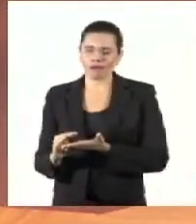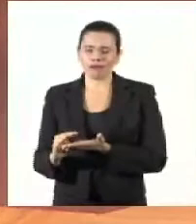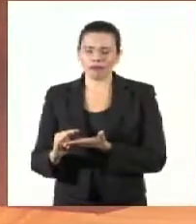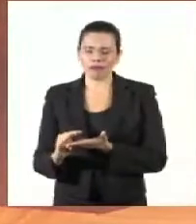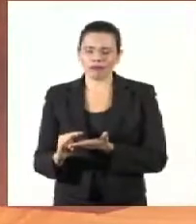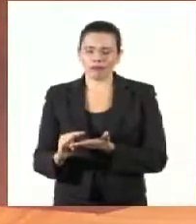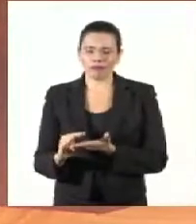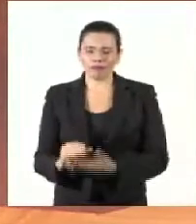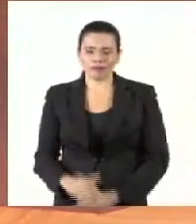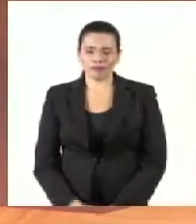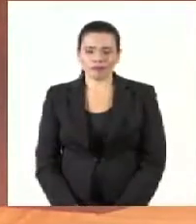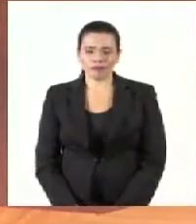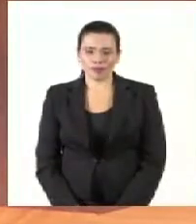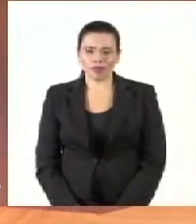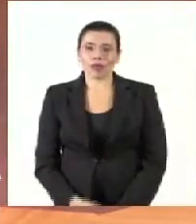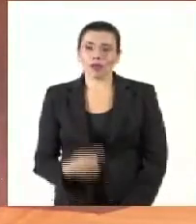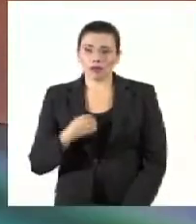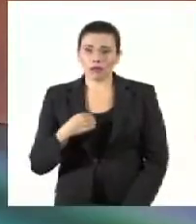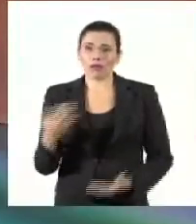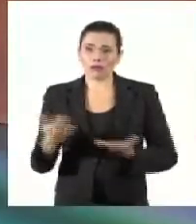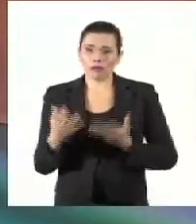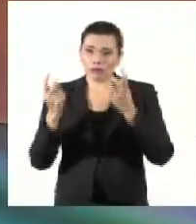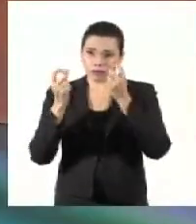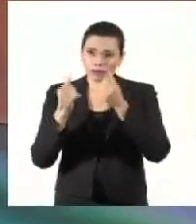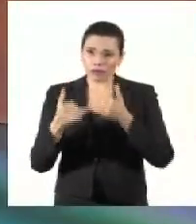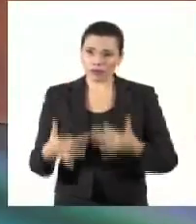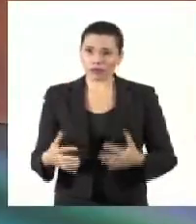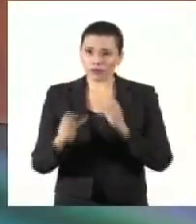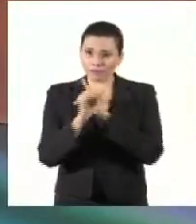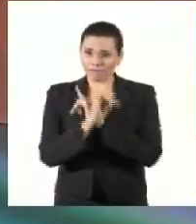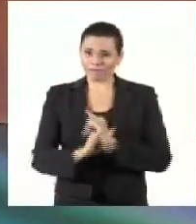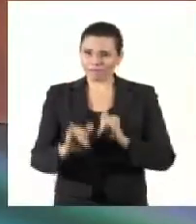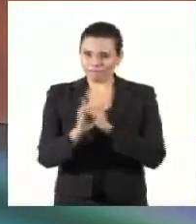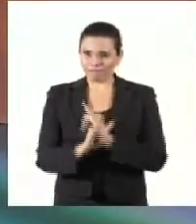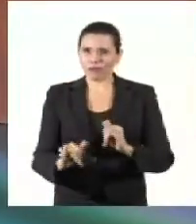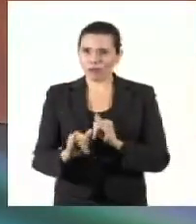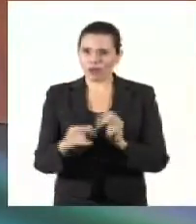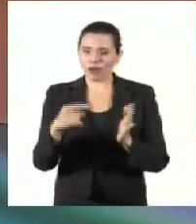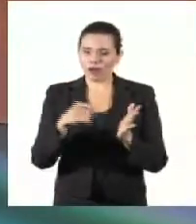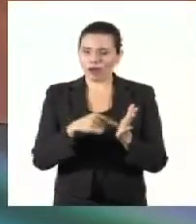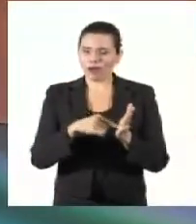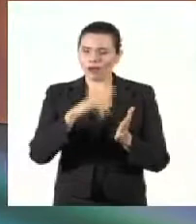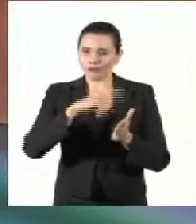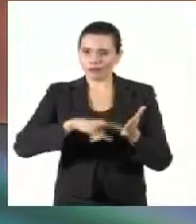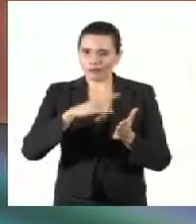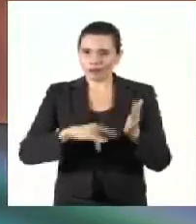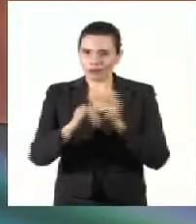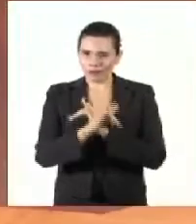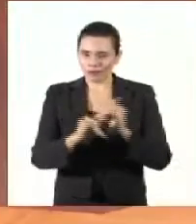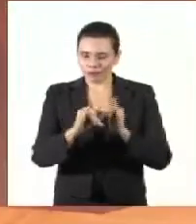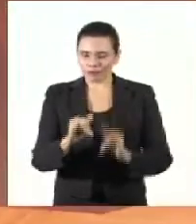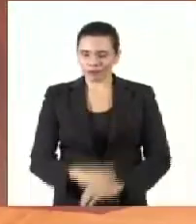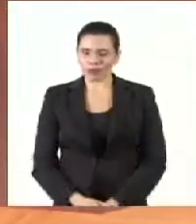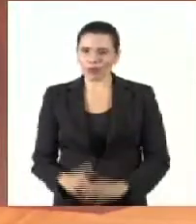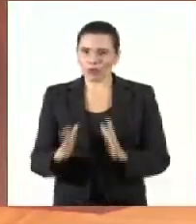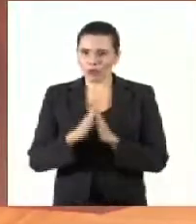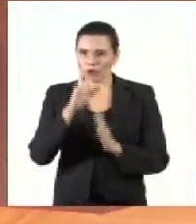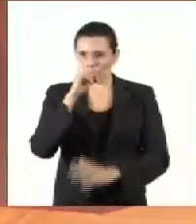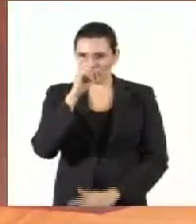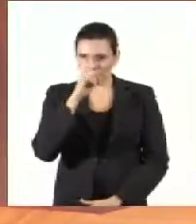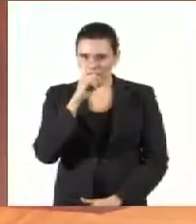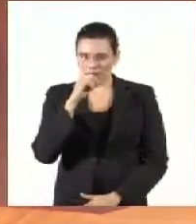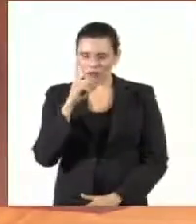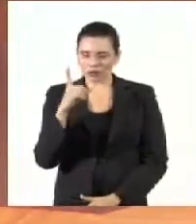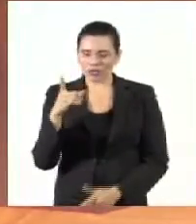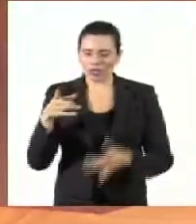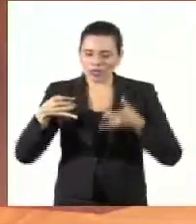E aí vou dar os valores para vocês, porque ele encara um hospital de 20 leitos, ele é o mesmo,